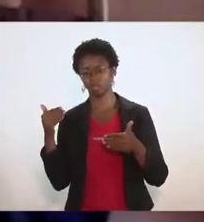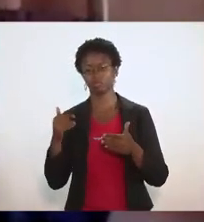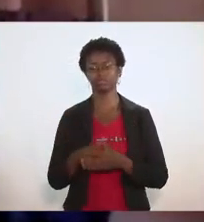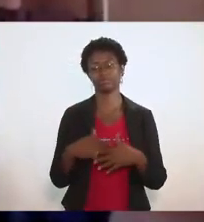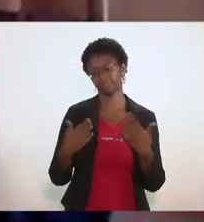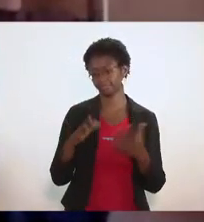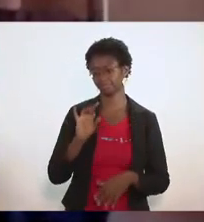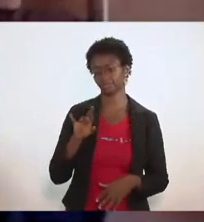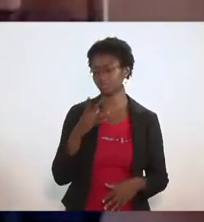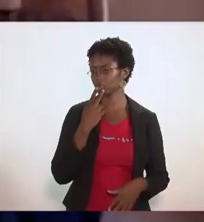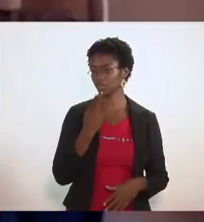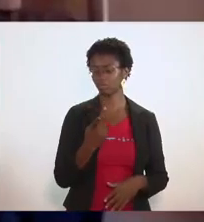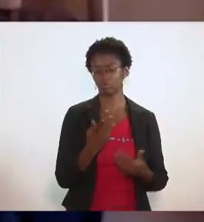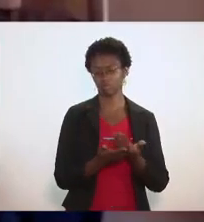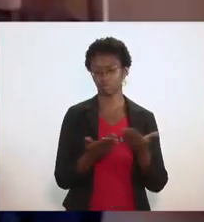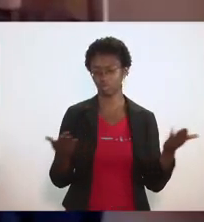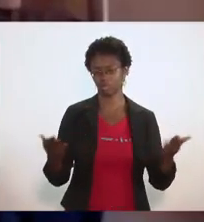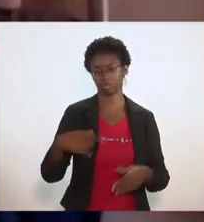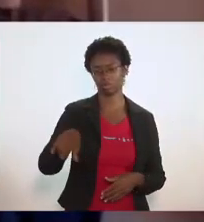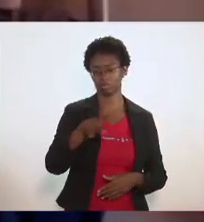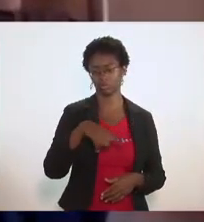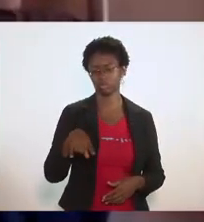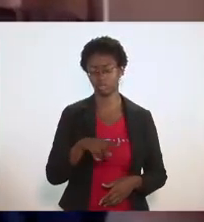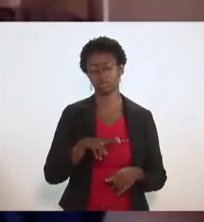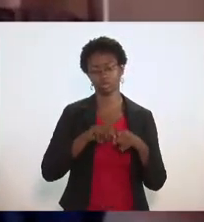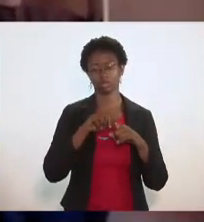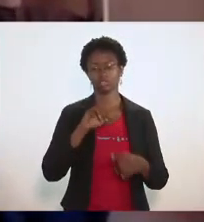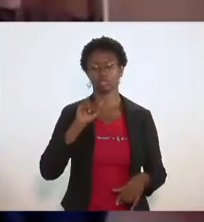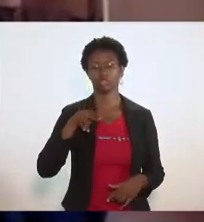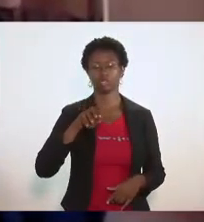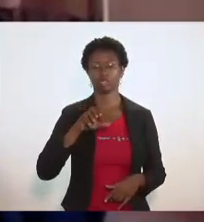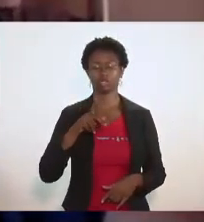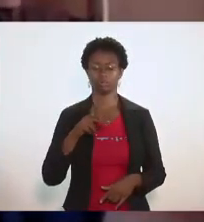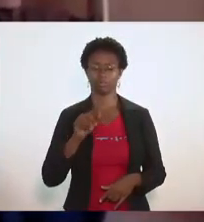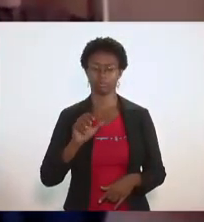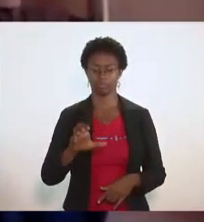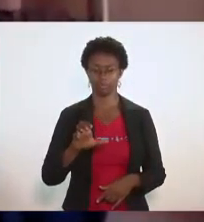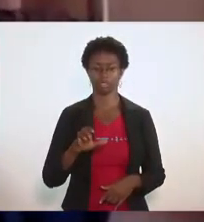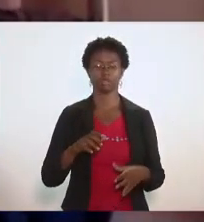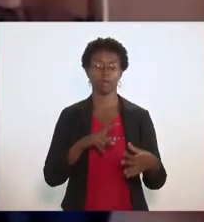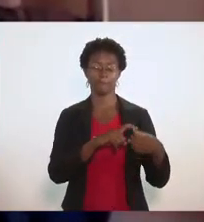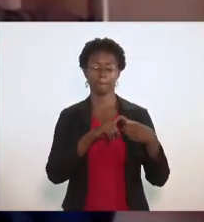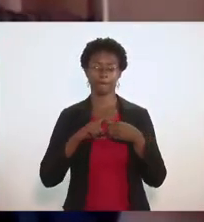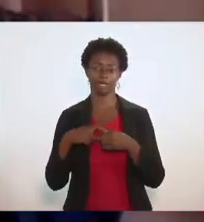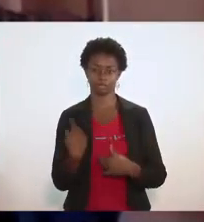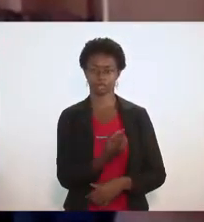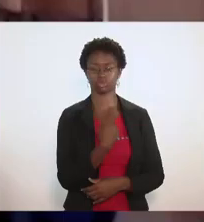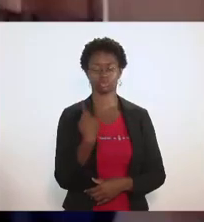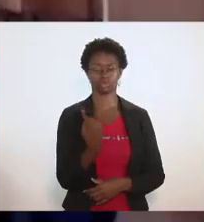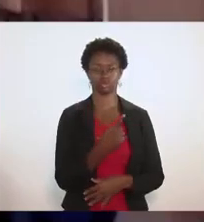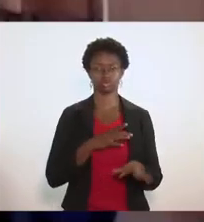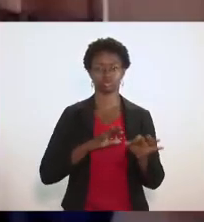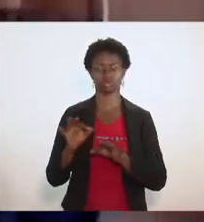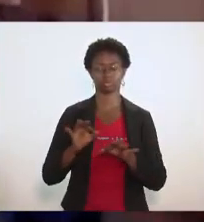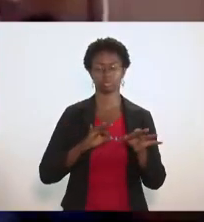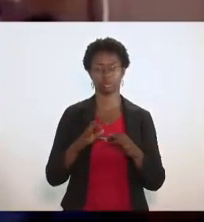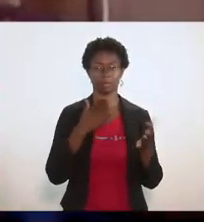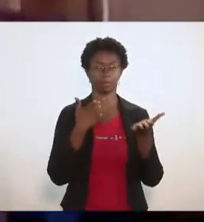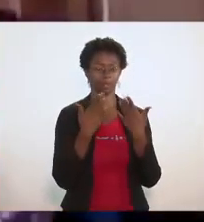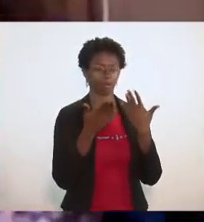entender tecnicamente quais são as possibilidades de avanço, o que o próprio INEPAC já havia